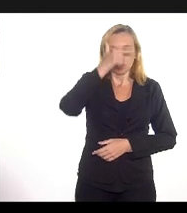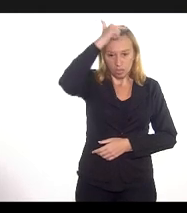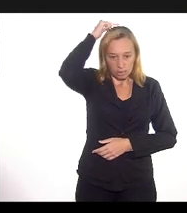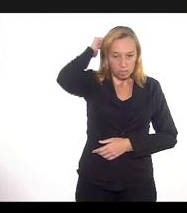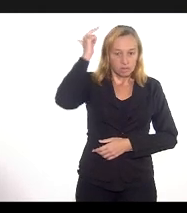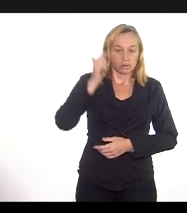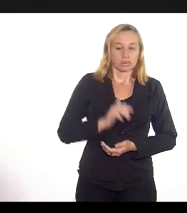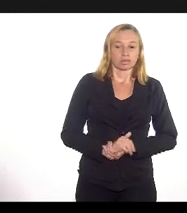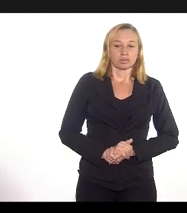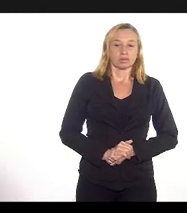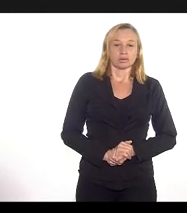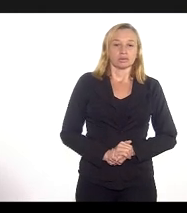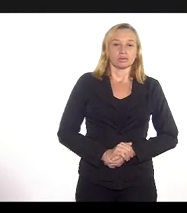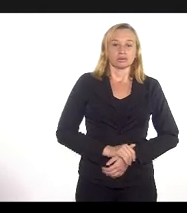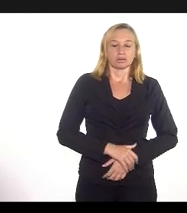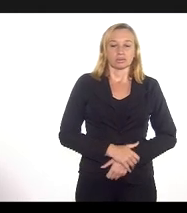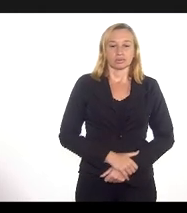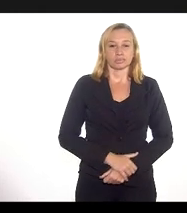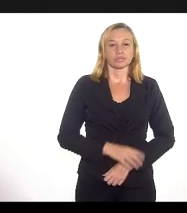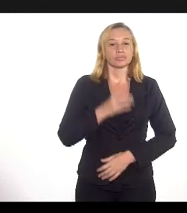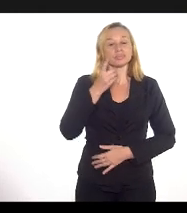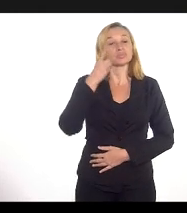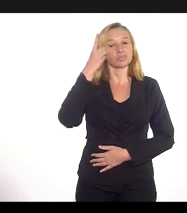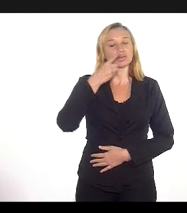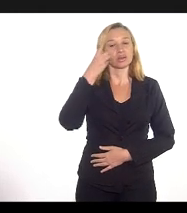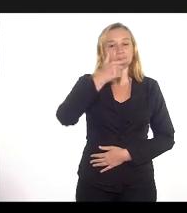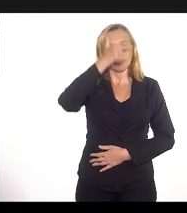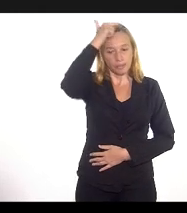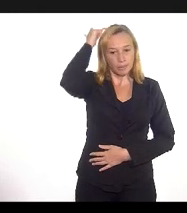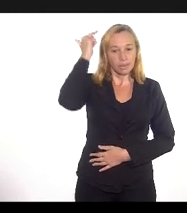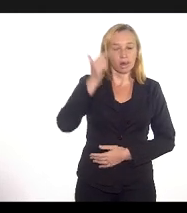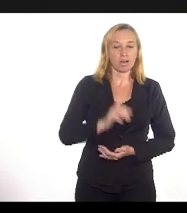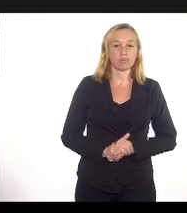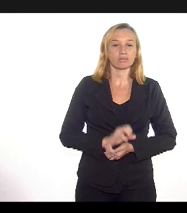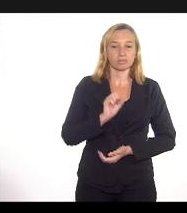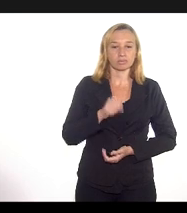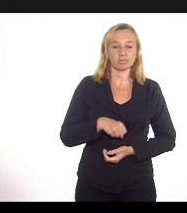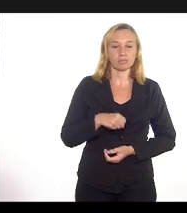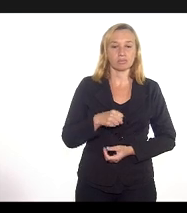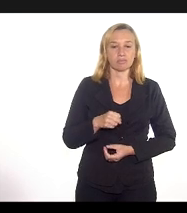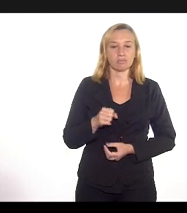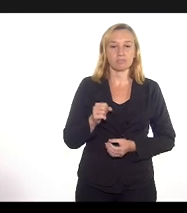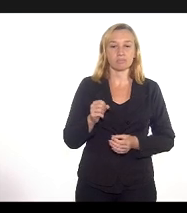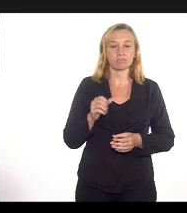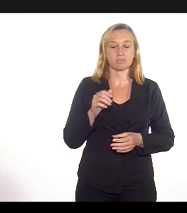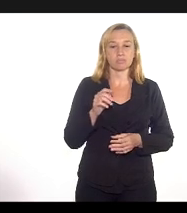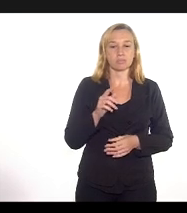Deputado Luiz Martins. Deputado Luiz Paulo. Sim, presidente.